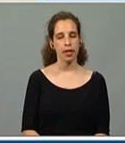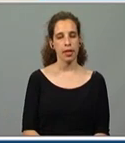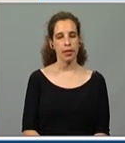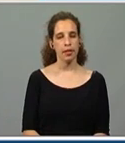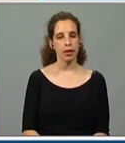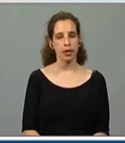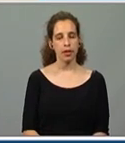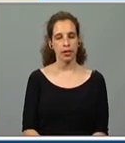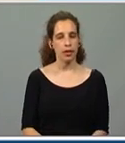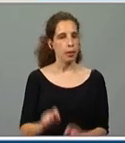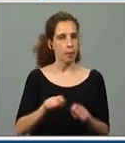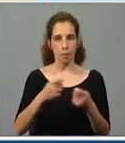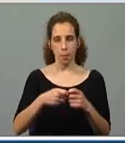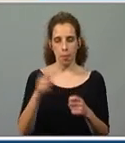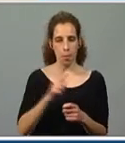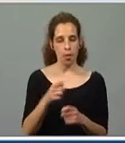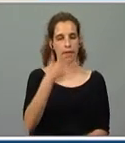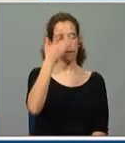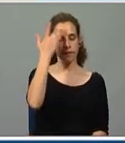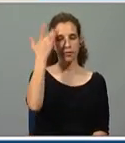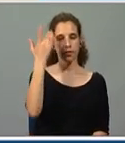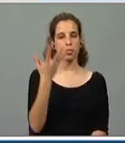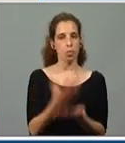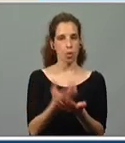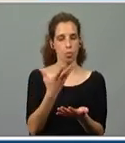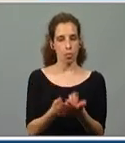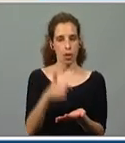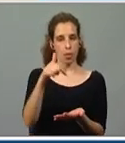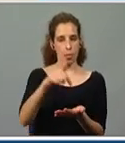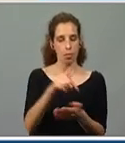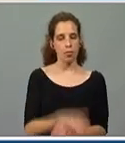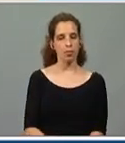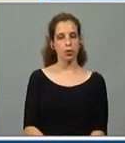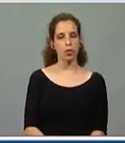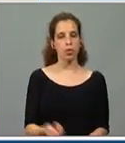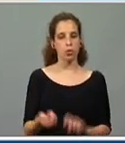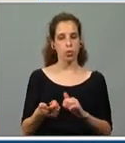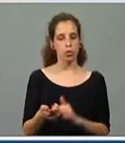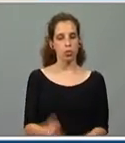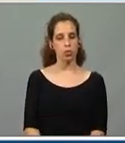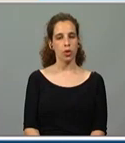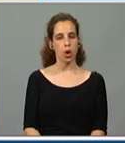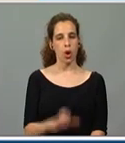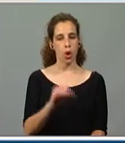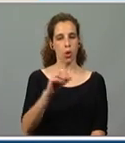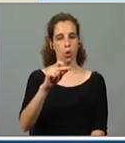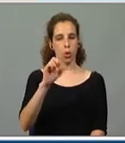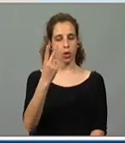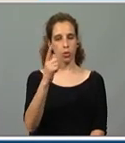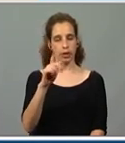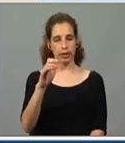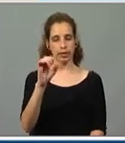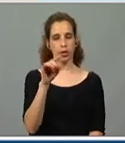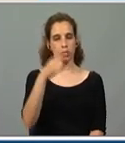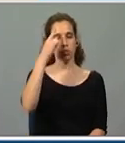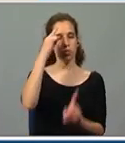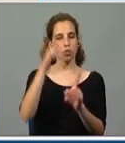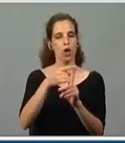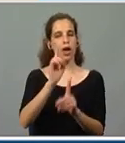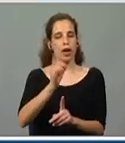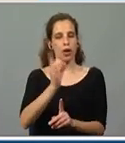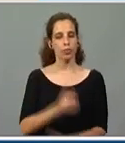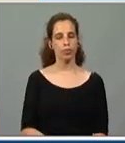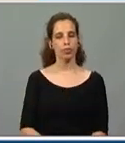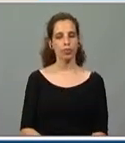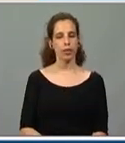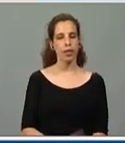e que não sedimentam facilmente por ação da gravidade são removidas pelos processos de coagulação-floculação. O objetivo da coagulação